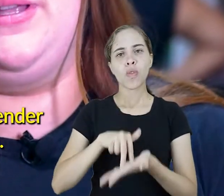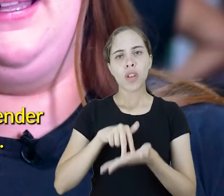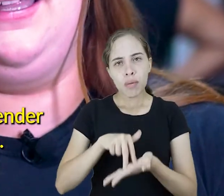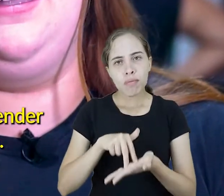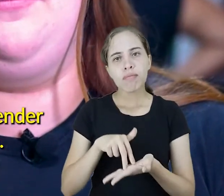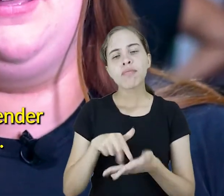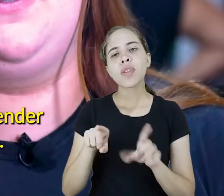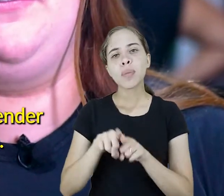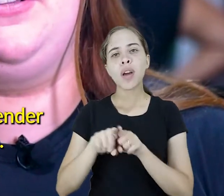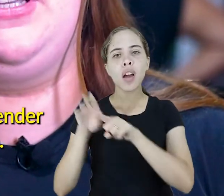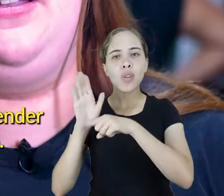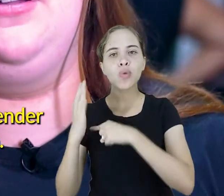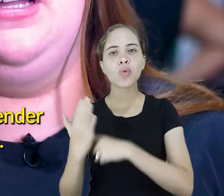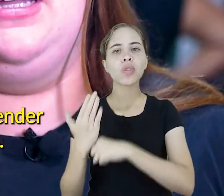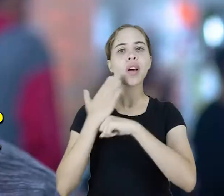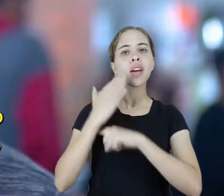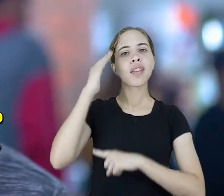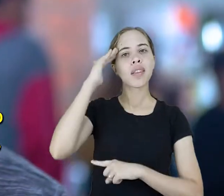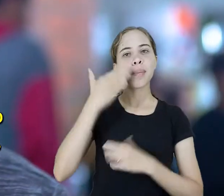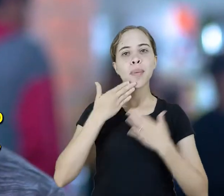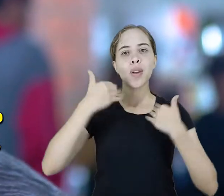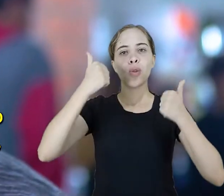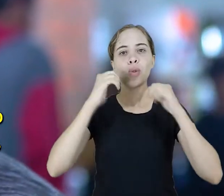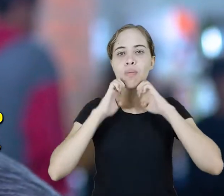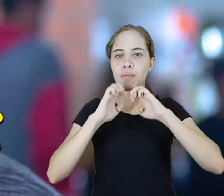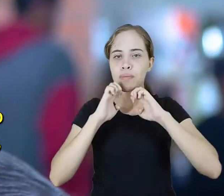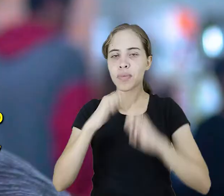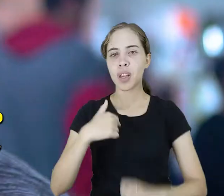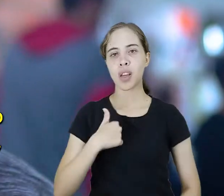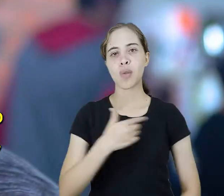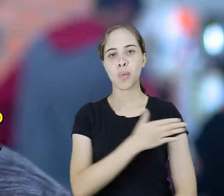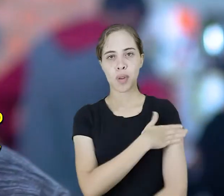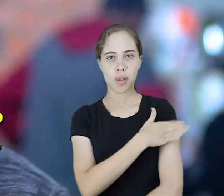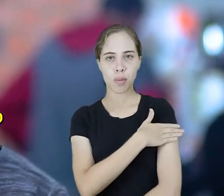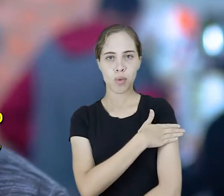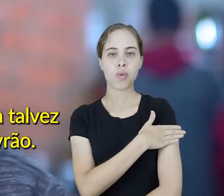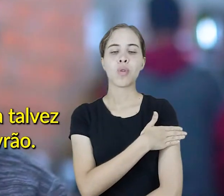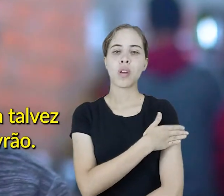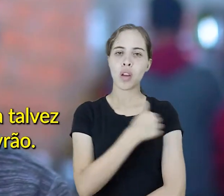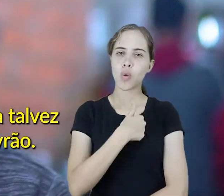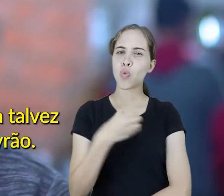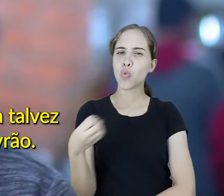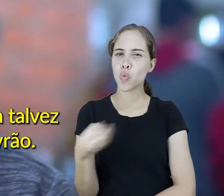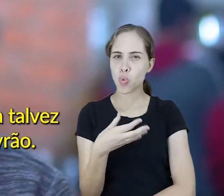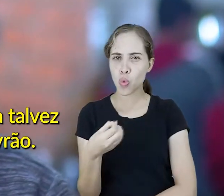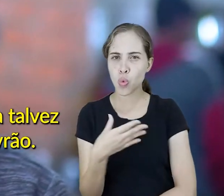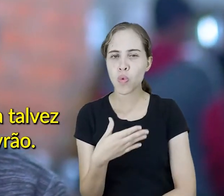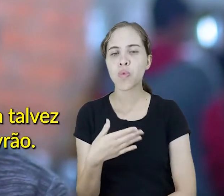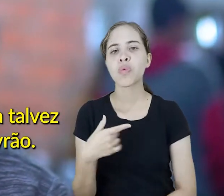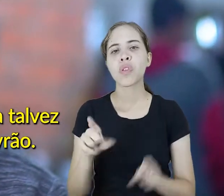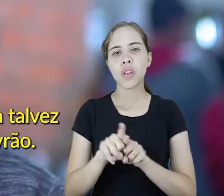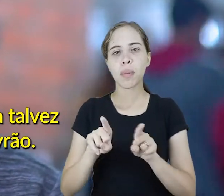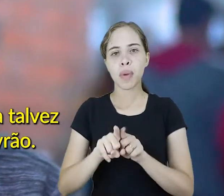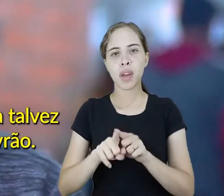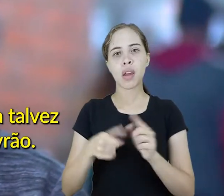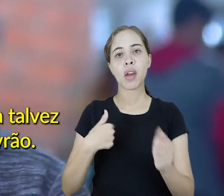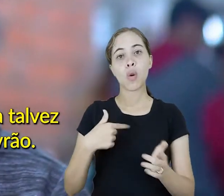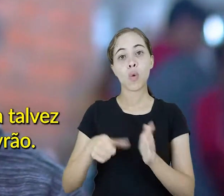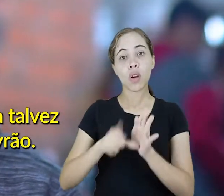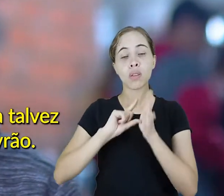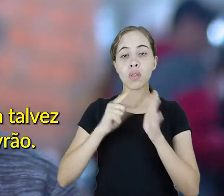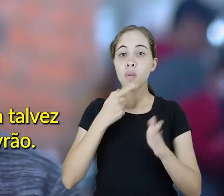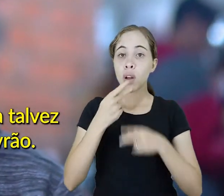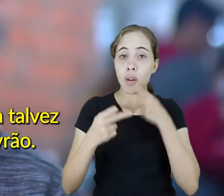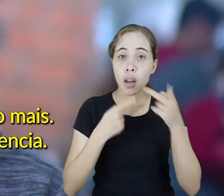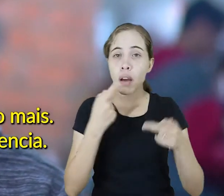me ajudar a entender mais o Evangelho. Eu, como membro da igreja agora, recente, né, Antes de entrar na igreja, talvez eu falava